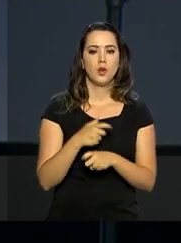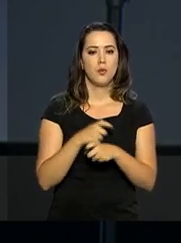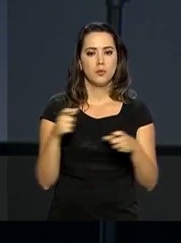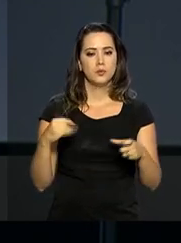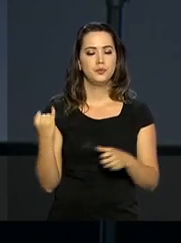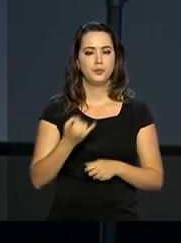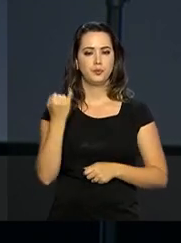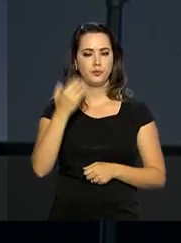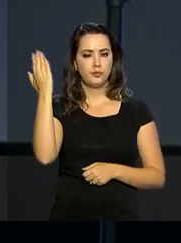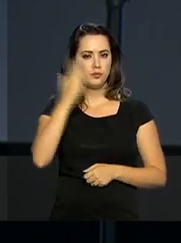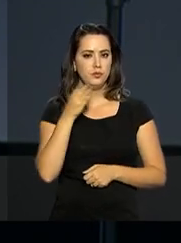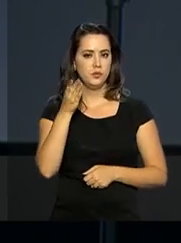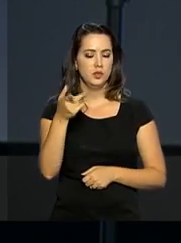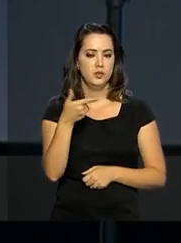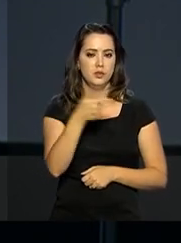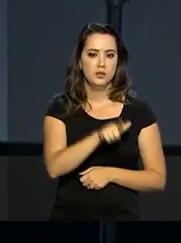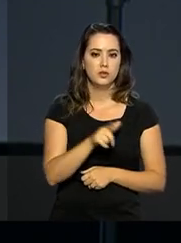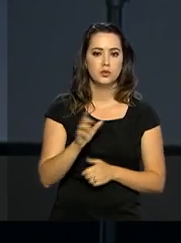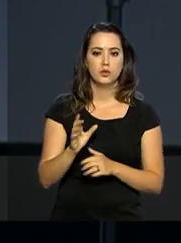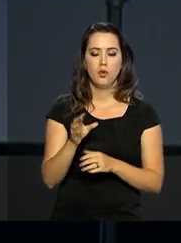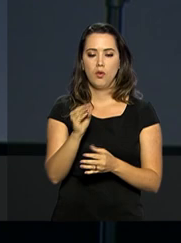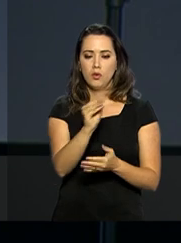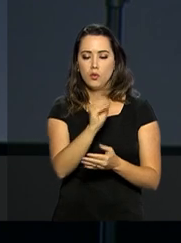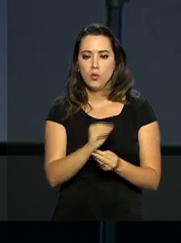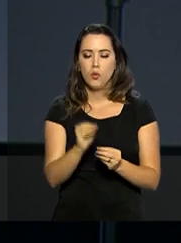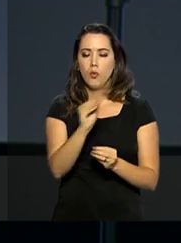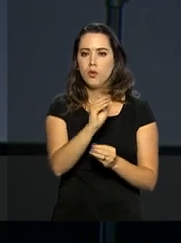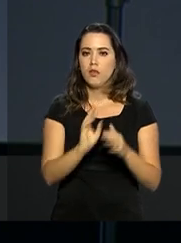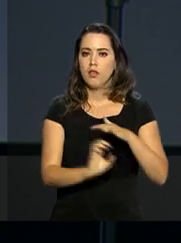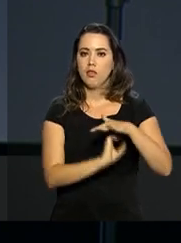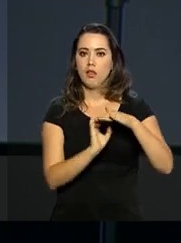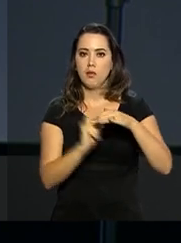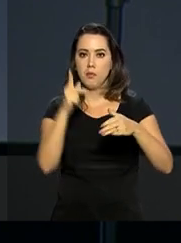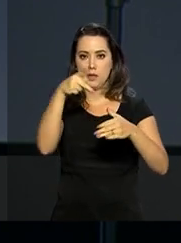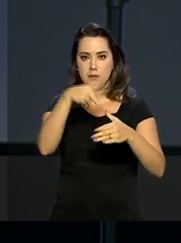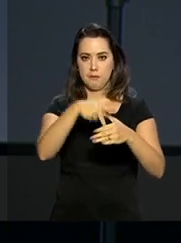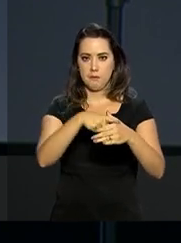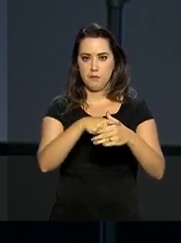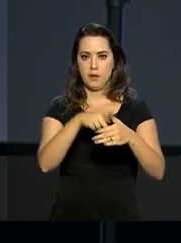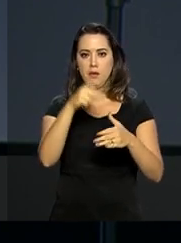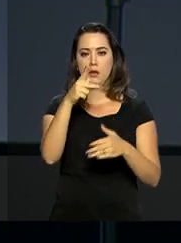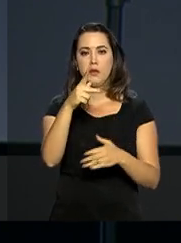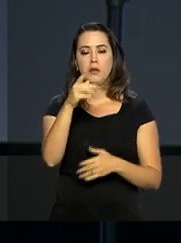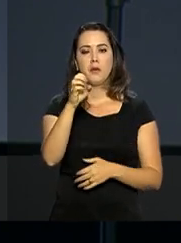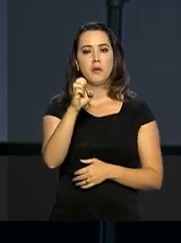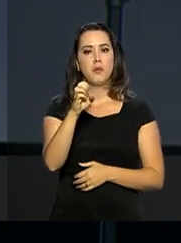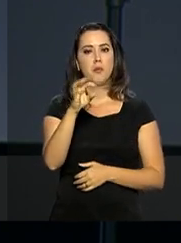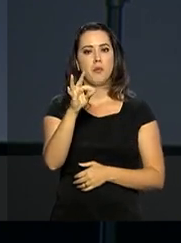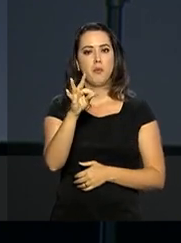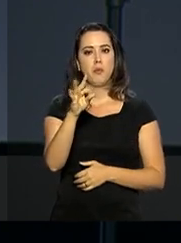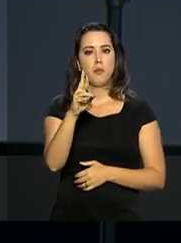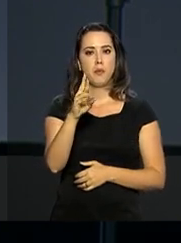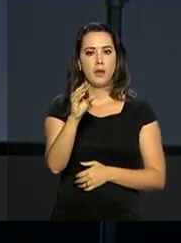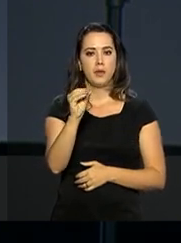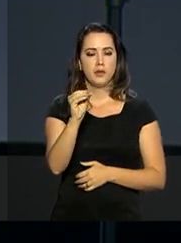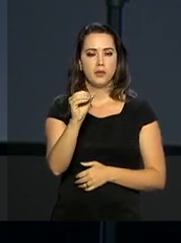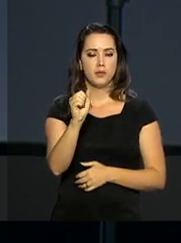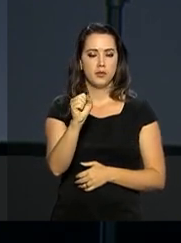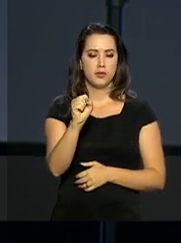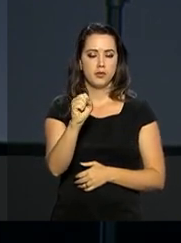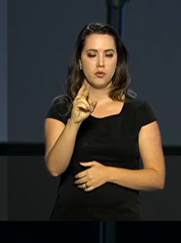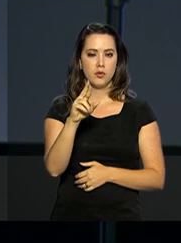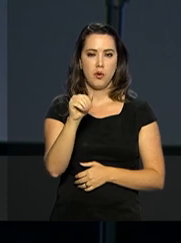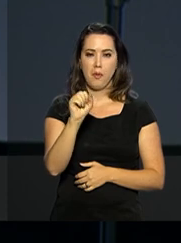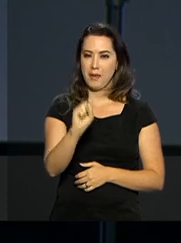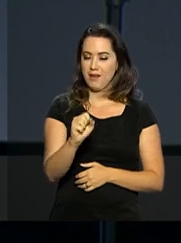faz ao Brasil, é recuperar a Petrobras, porque convenhamos, há 2, 3, 4 anos atrás, a Petrobras, o governador Pezão